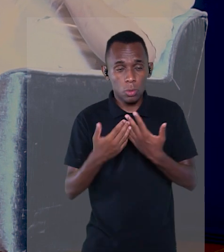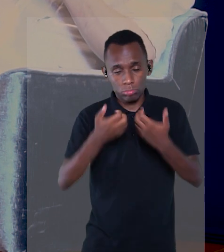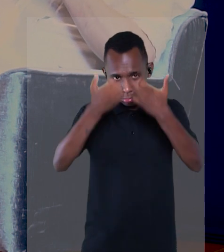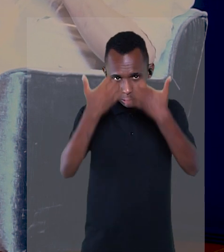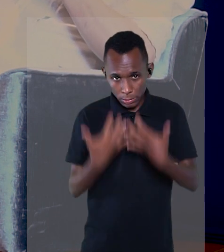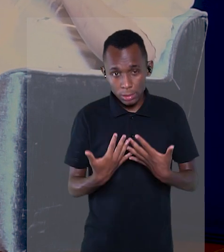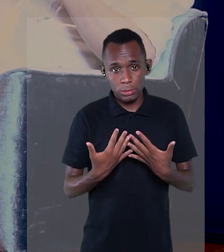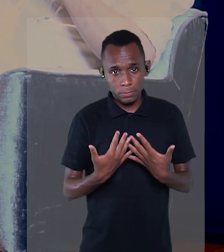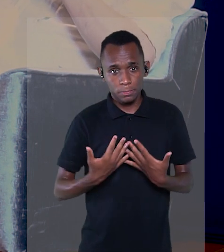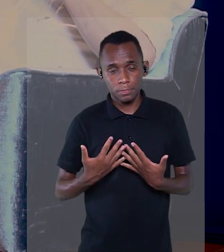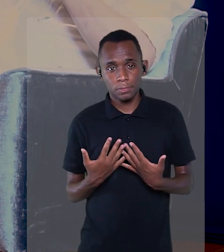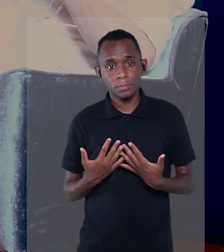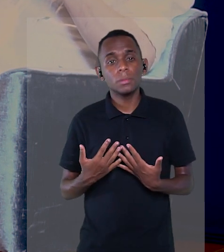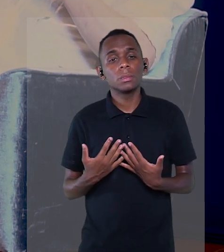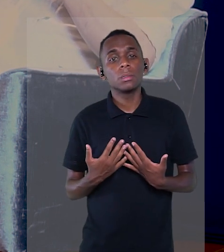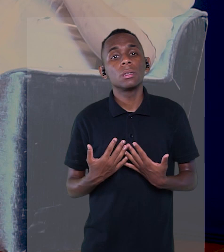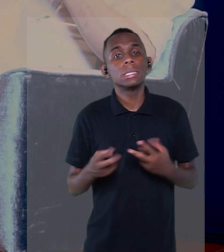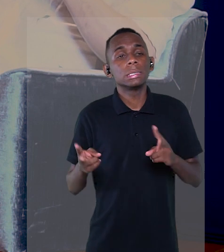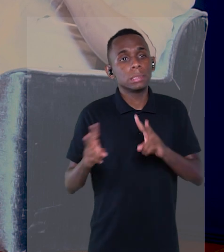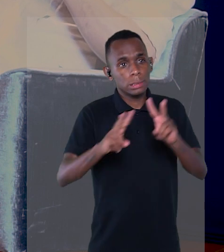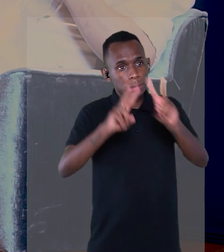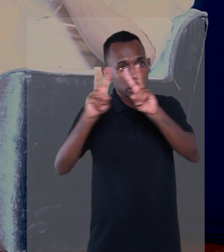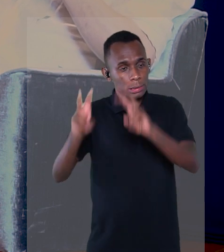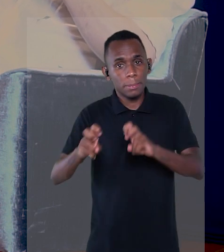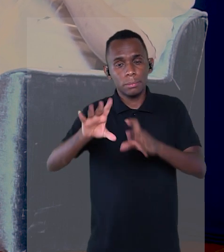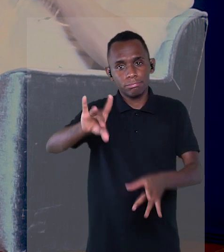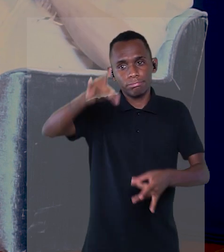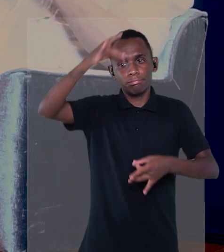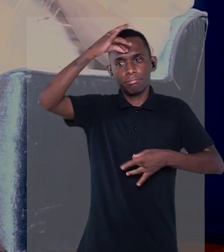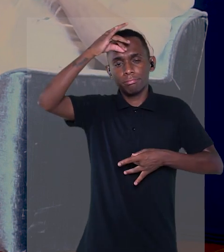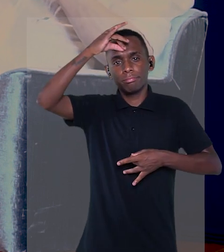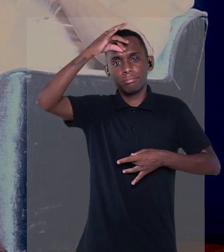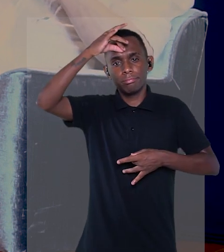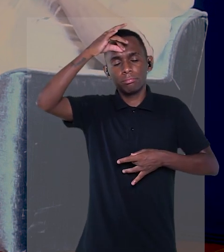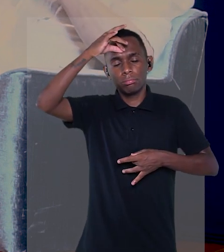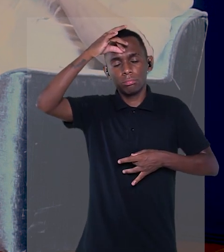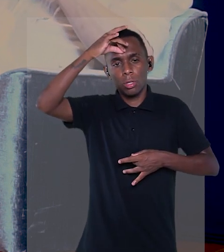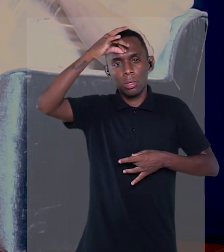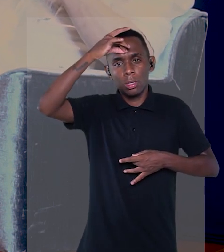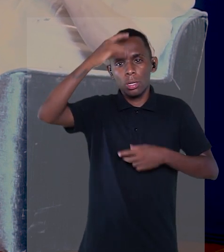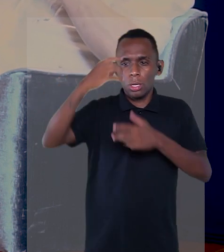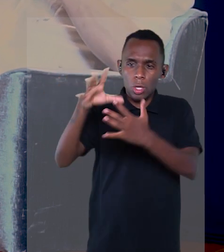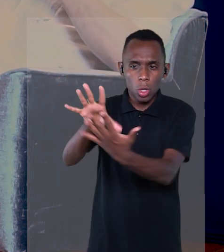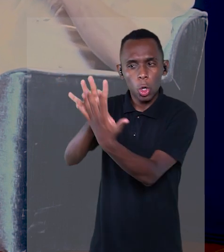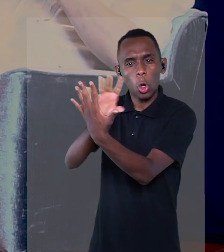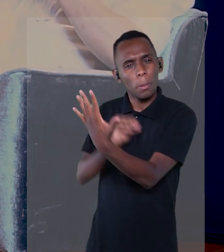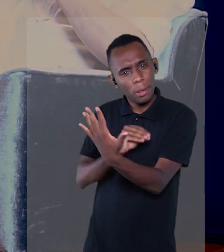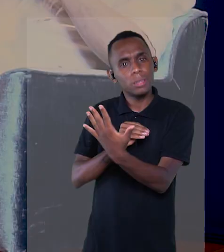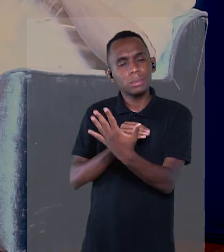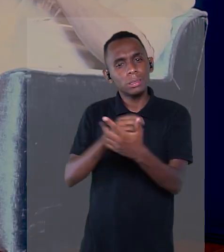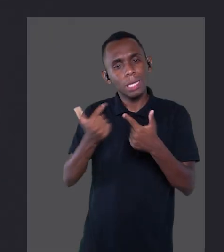dizendo, essa questão de incorporar vozes, né, imitar vozes, incorporar e